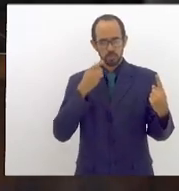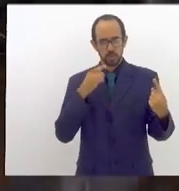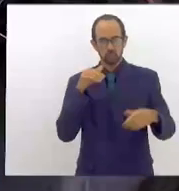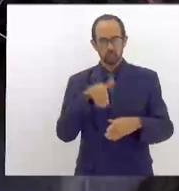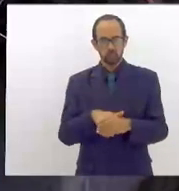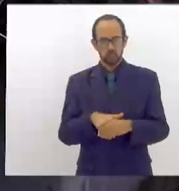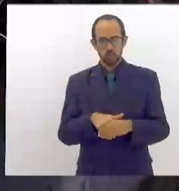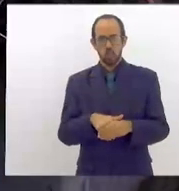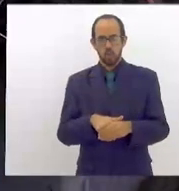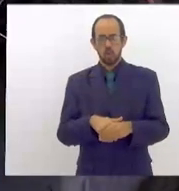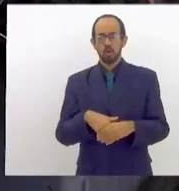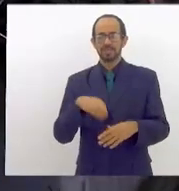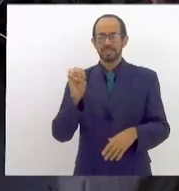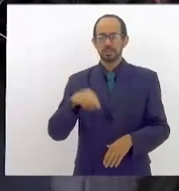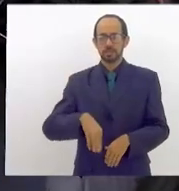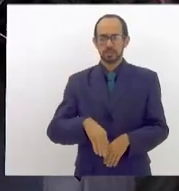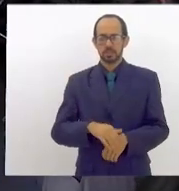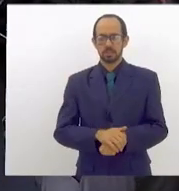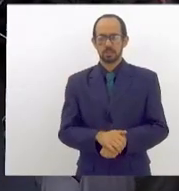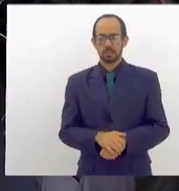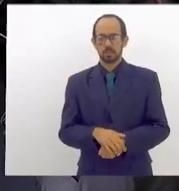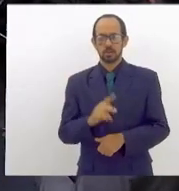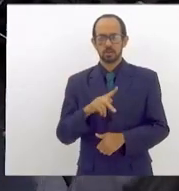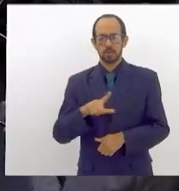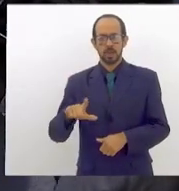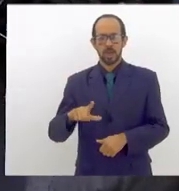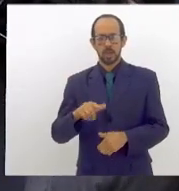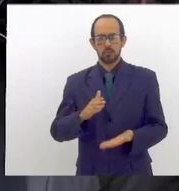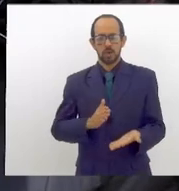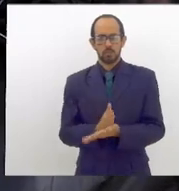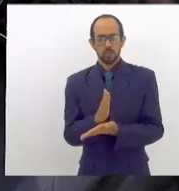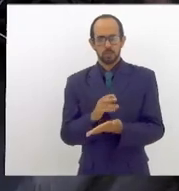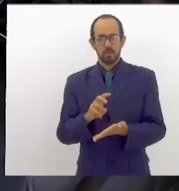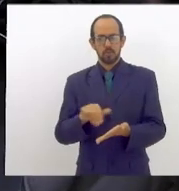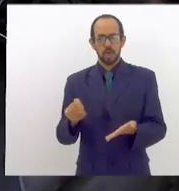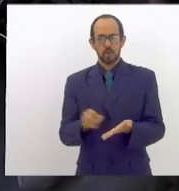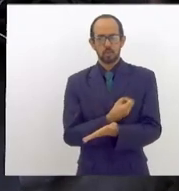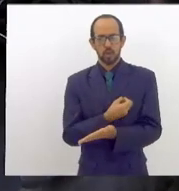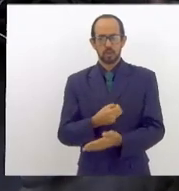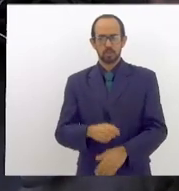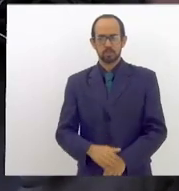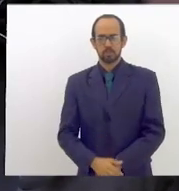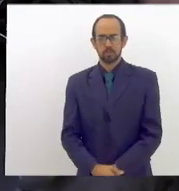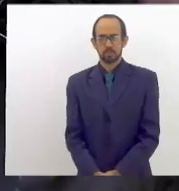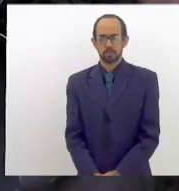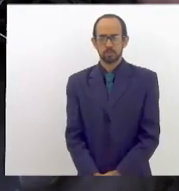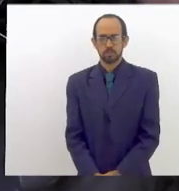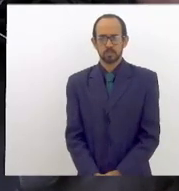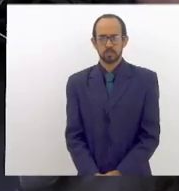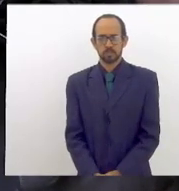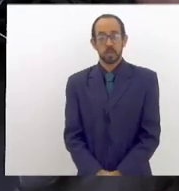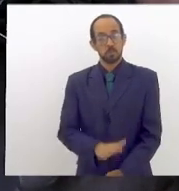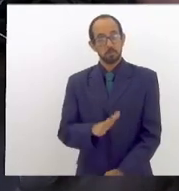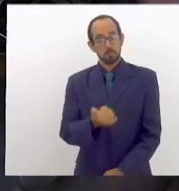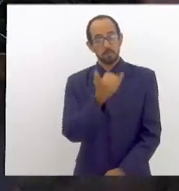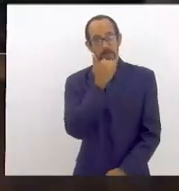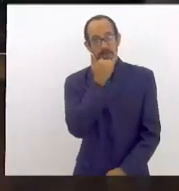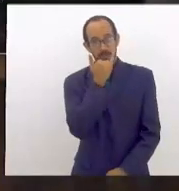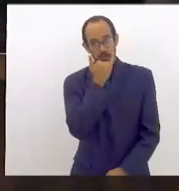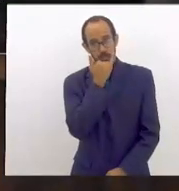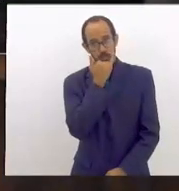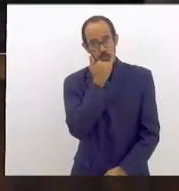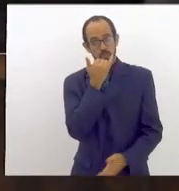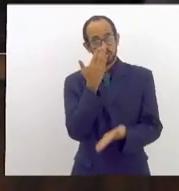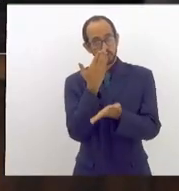sim projeto foi aprovado e vai autógrafo salvo o perdão